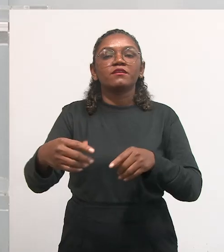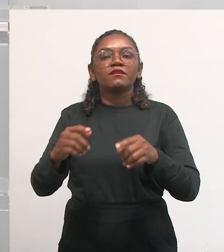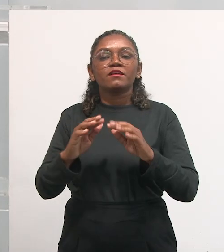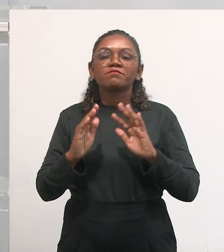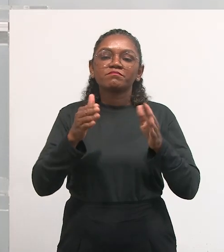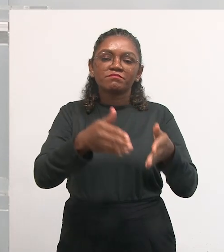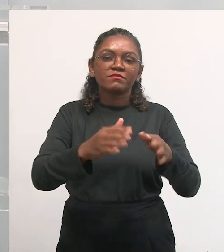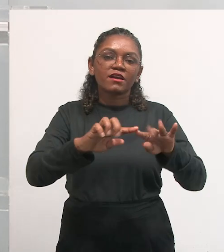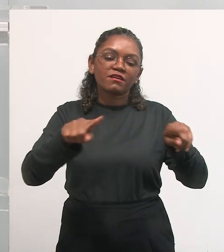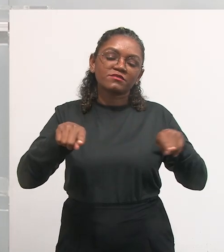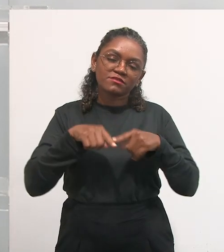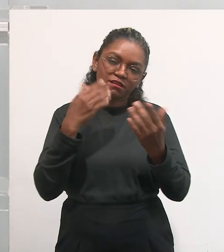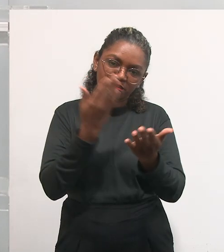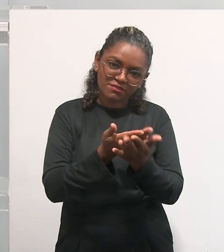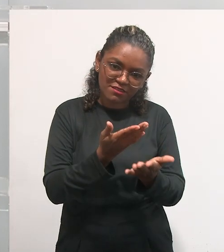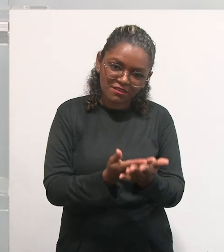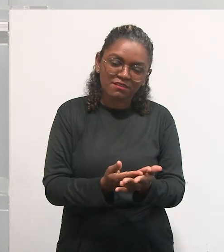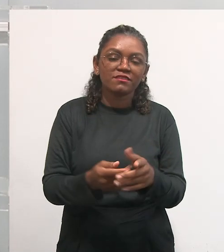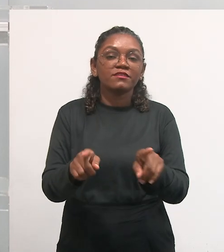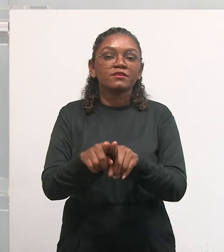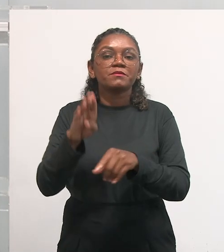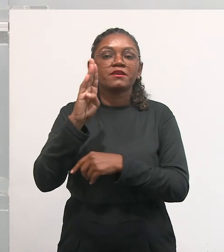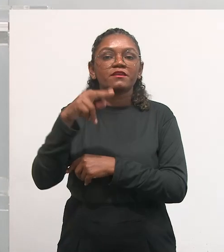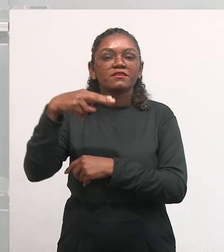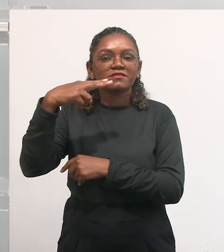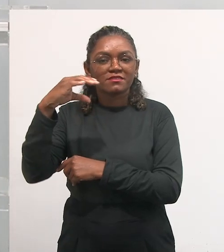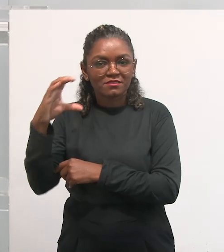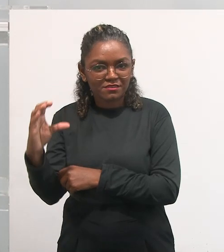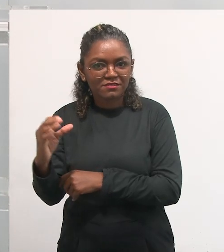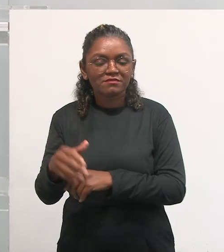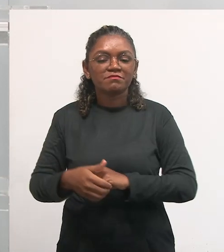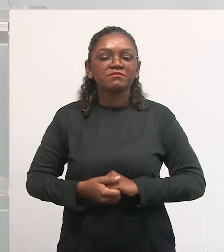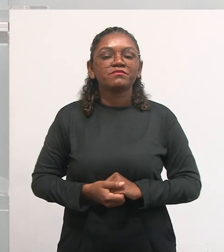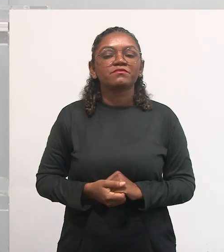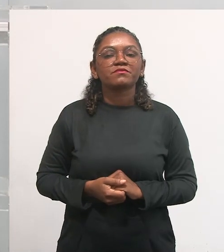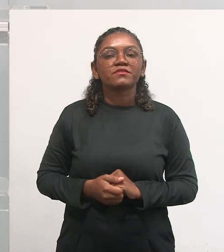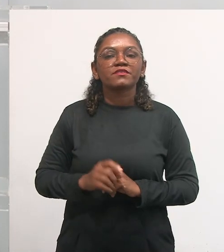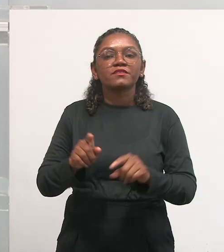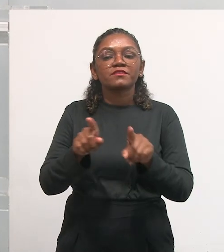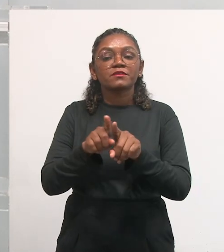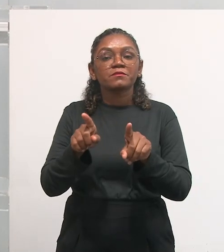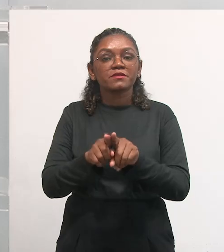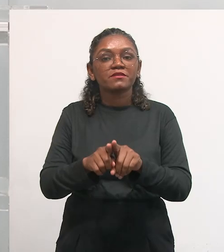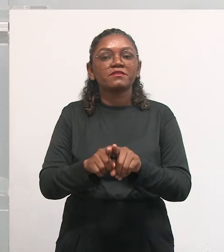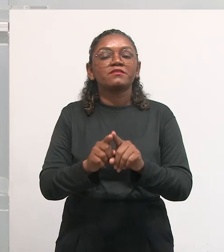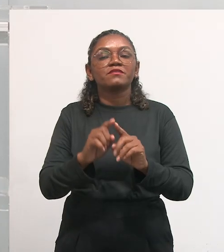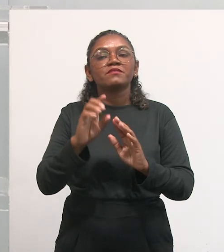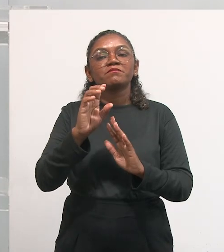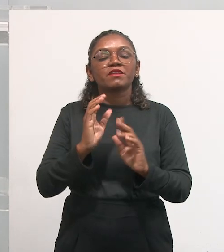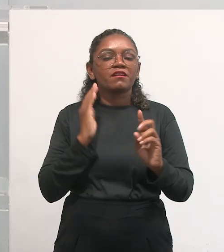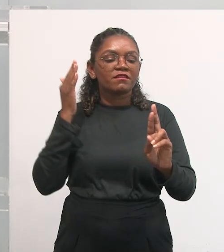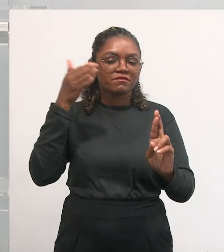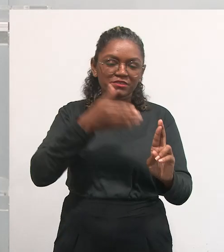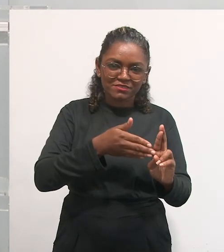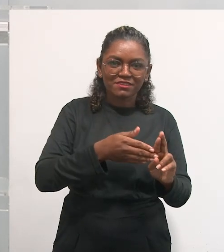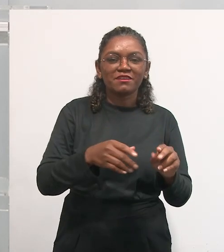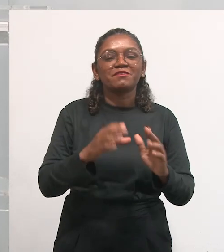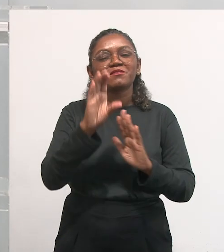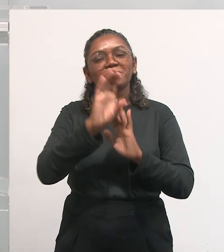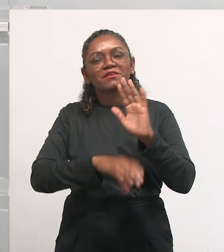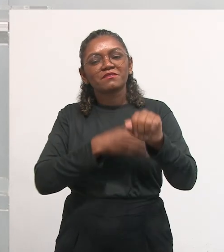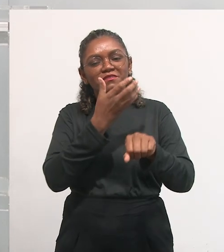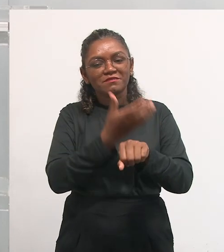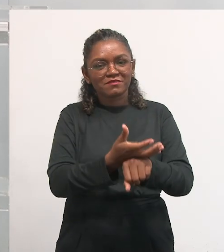aula, passando aí pela Base Nacional Comum Curricular e pelos referenciais curriculares e suas diretrizes.